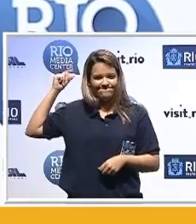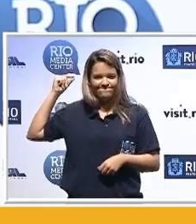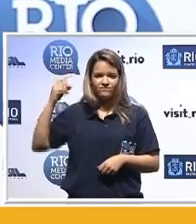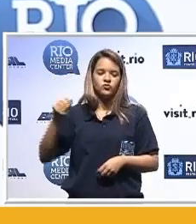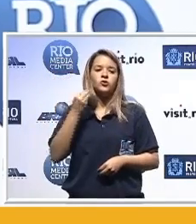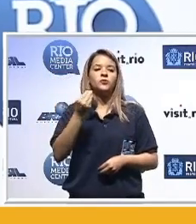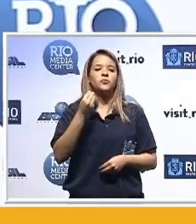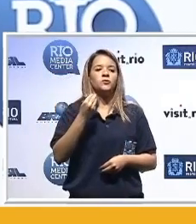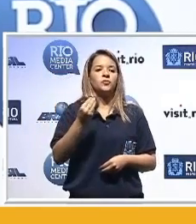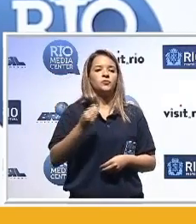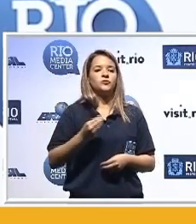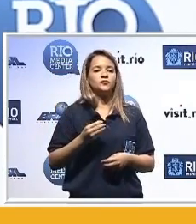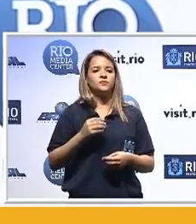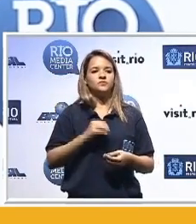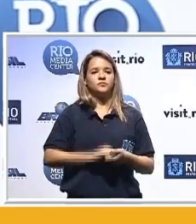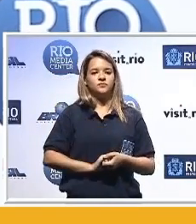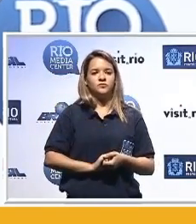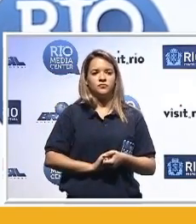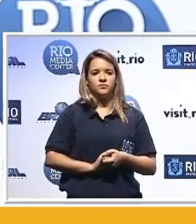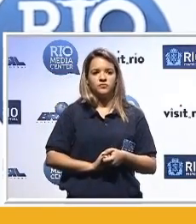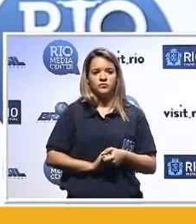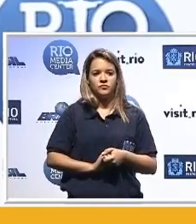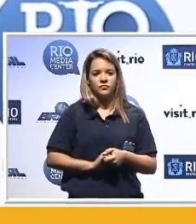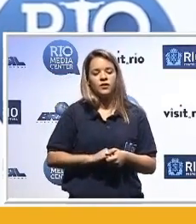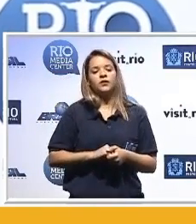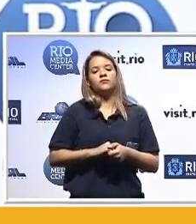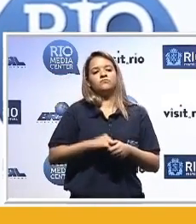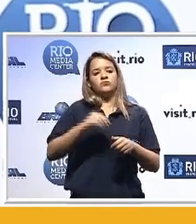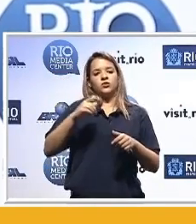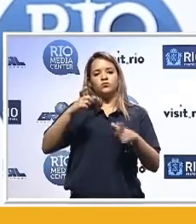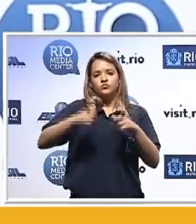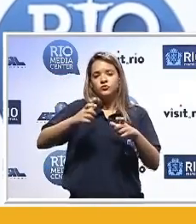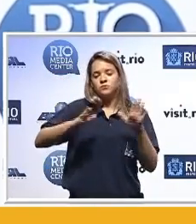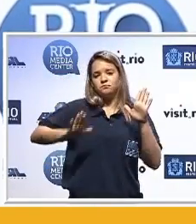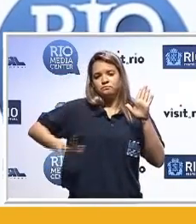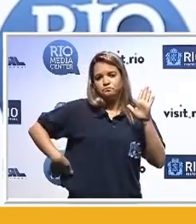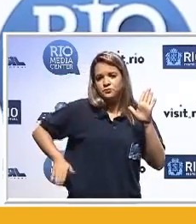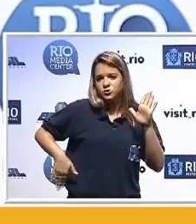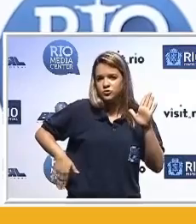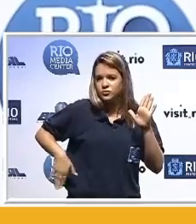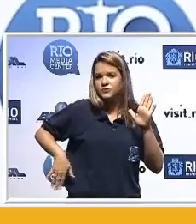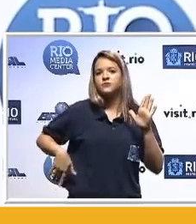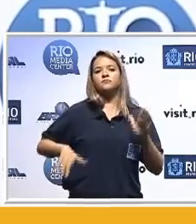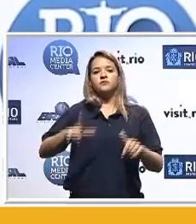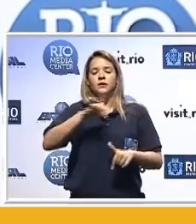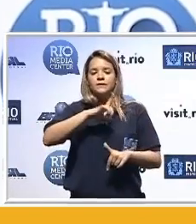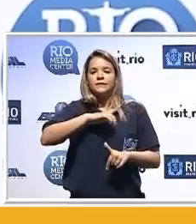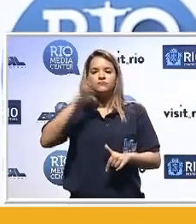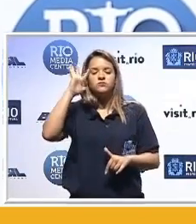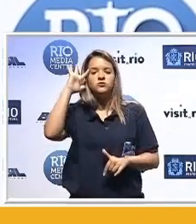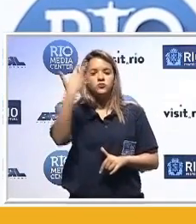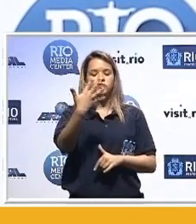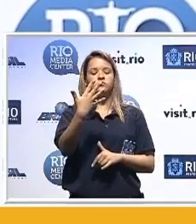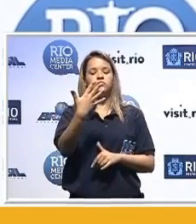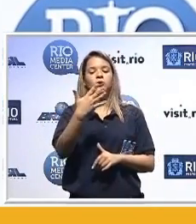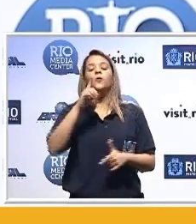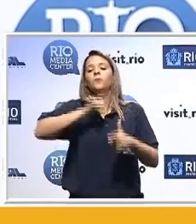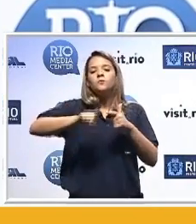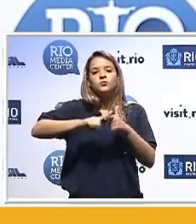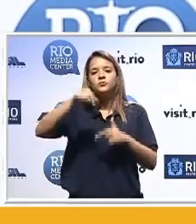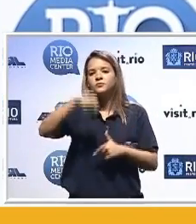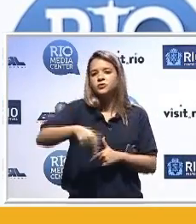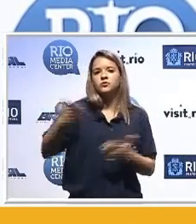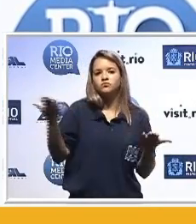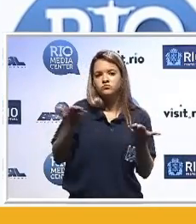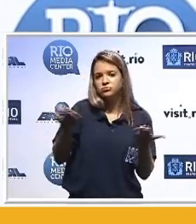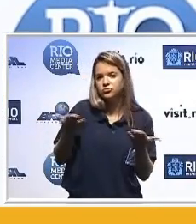faz nas dunas de praias e restingas, você pode levantar. Tem solução. O problema aqui e agora